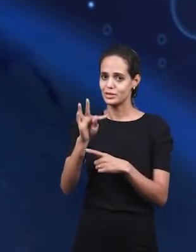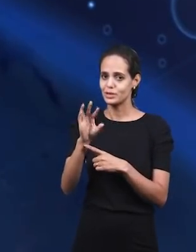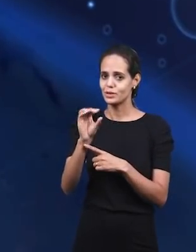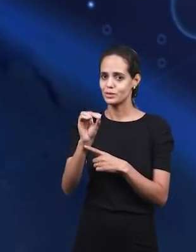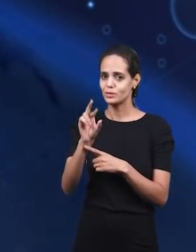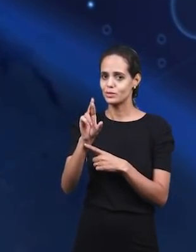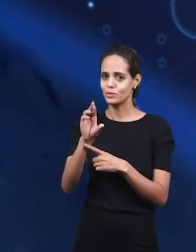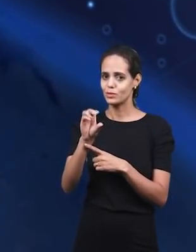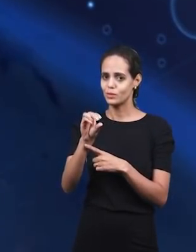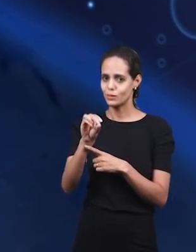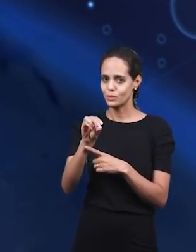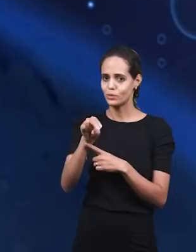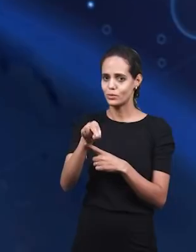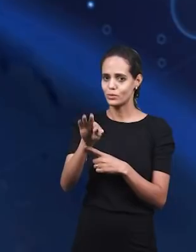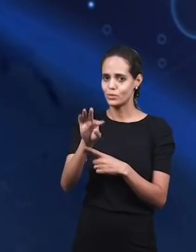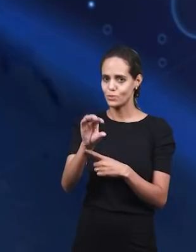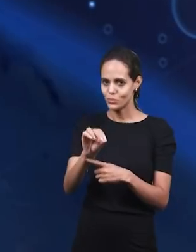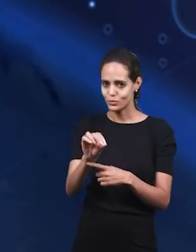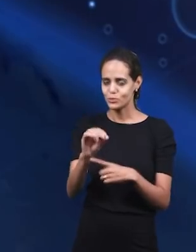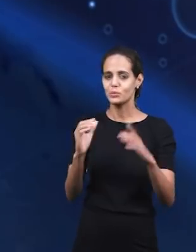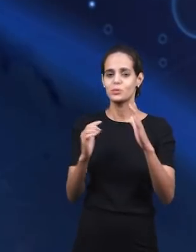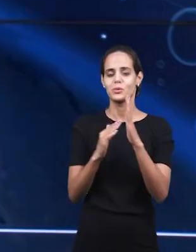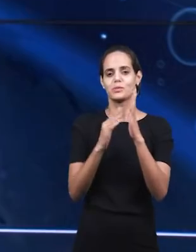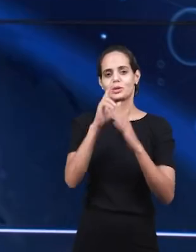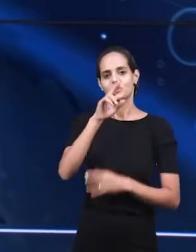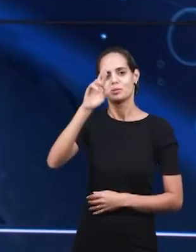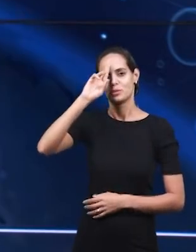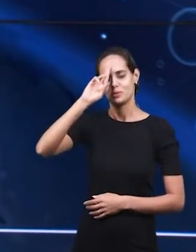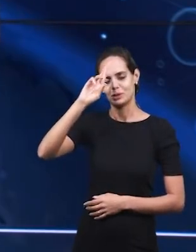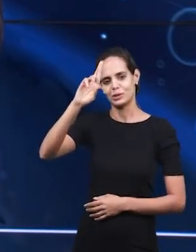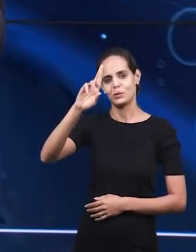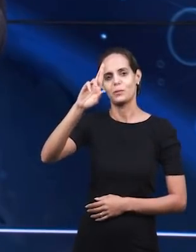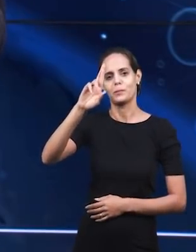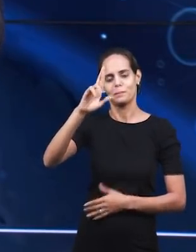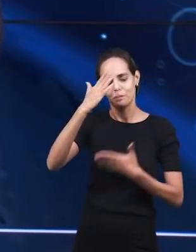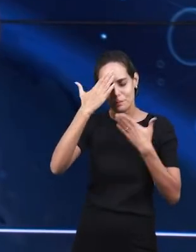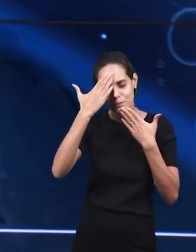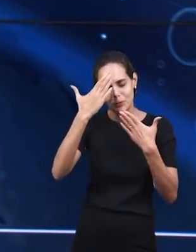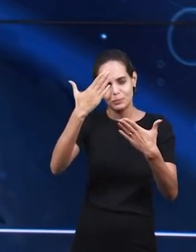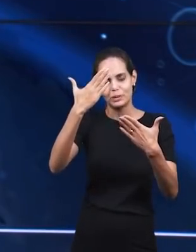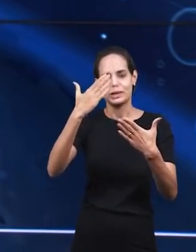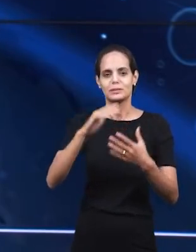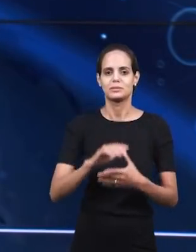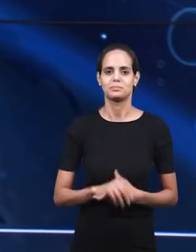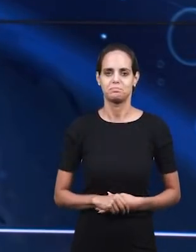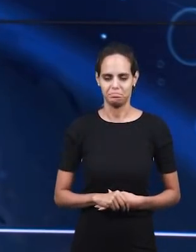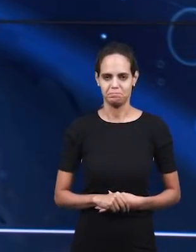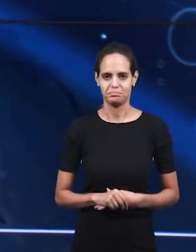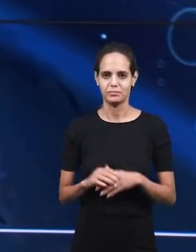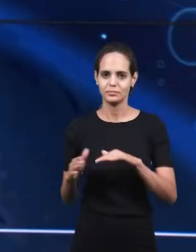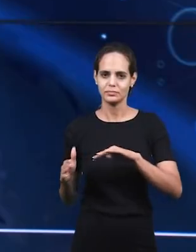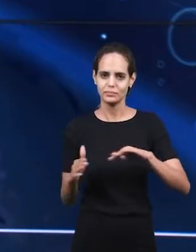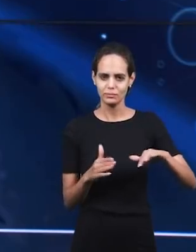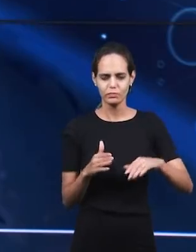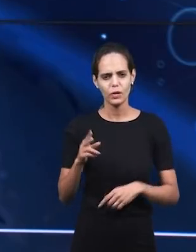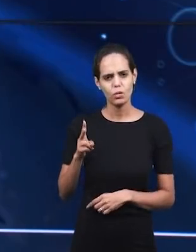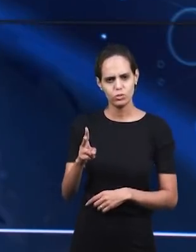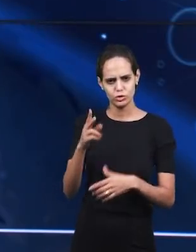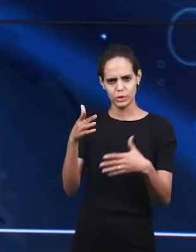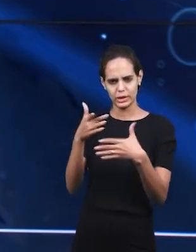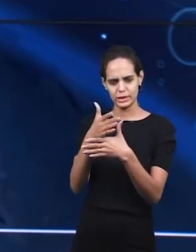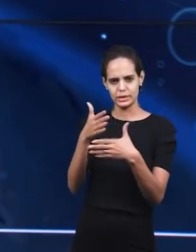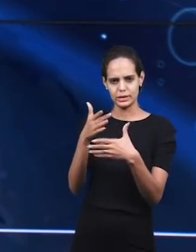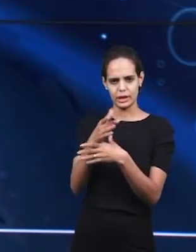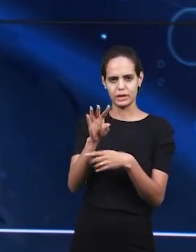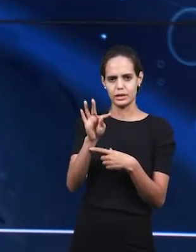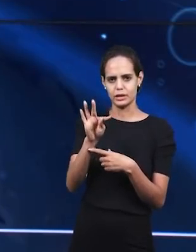Toronto. Louvado seja o nome do Senhor. Muito obrigado. E bom, nós continuaremos ainda mais um pouco em Toronto, porque